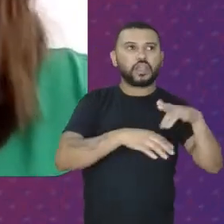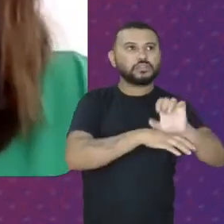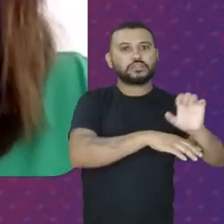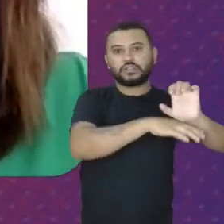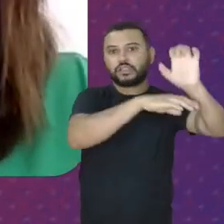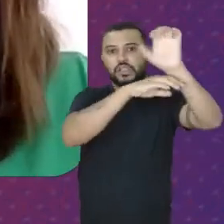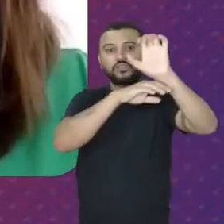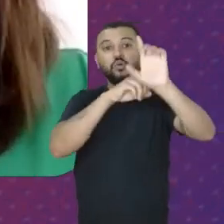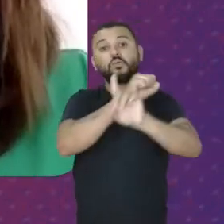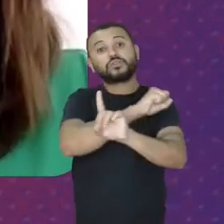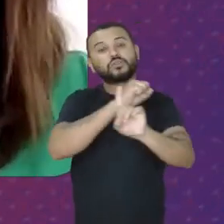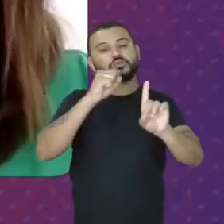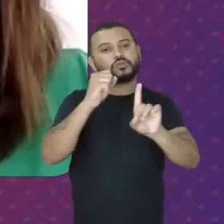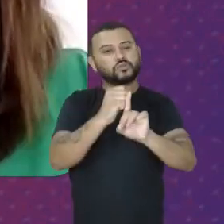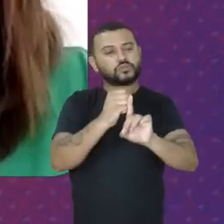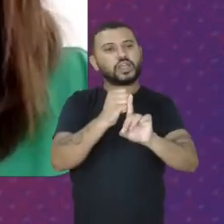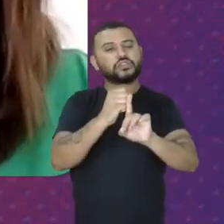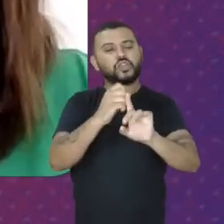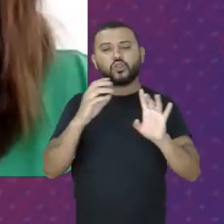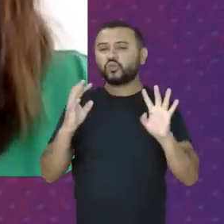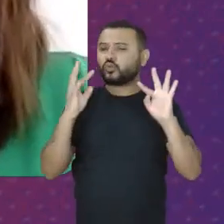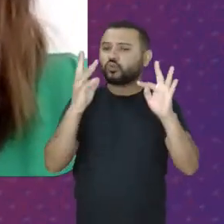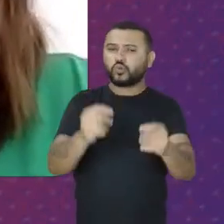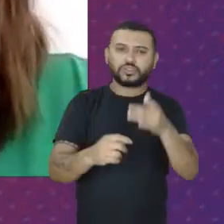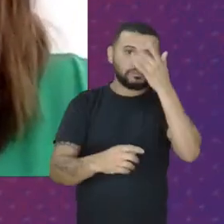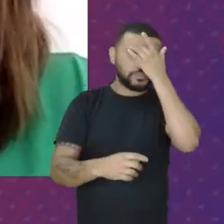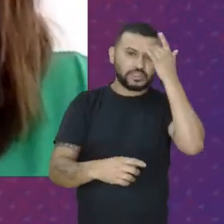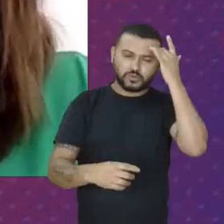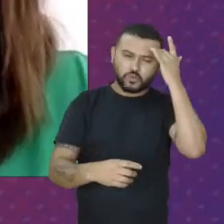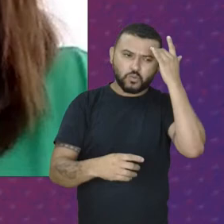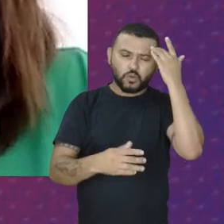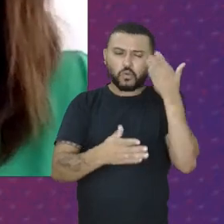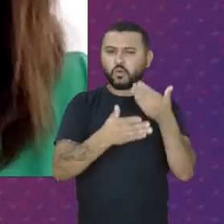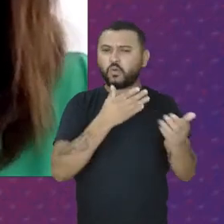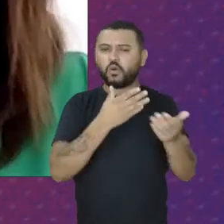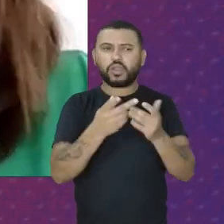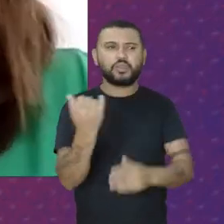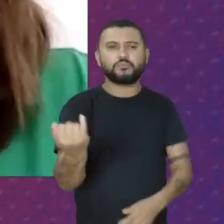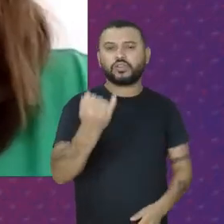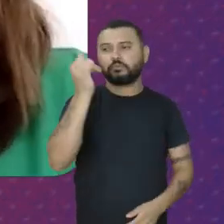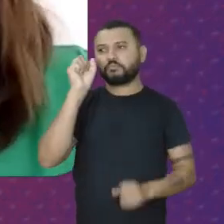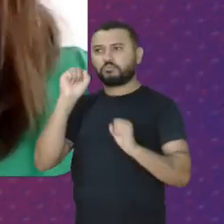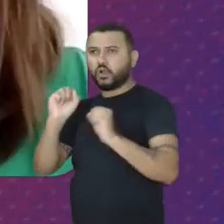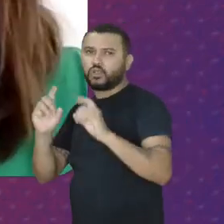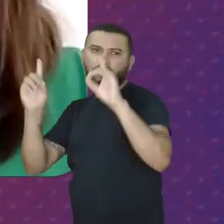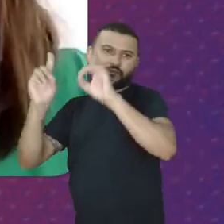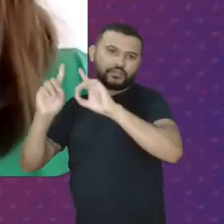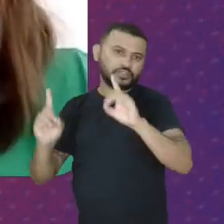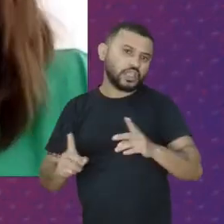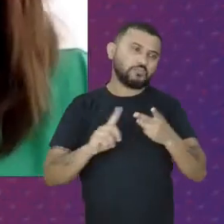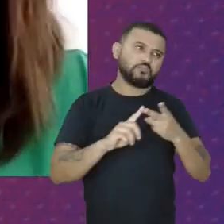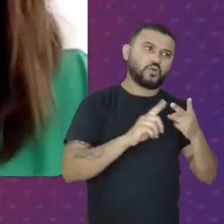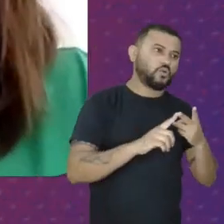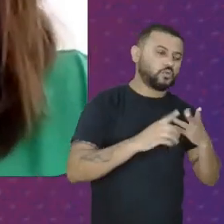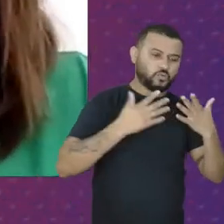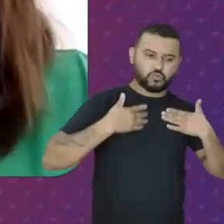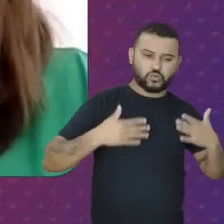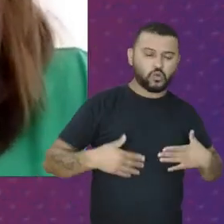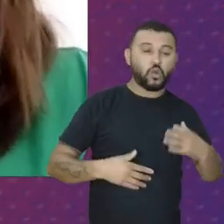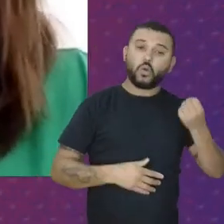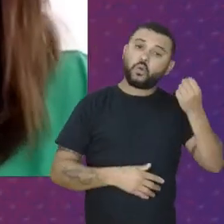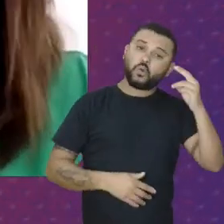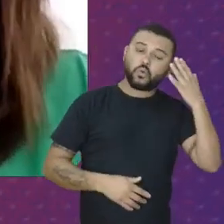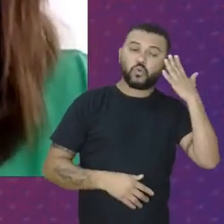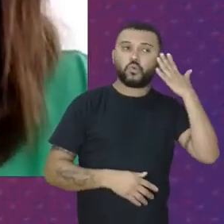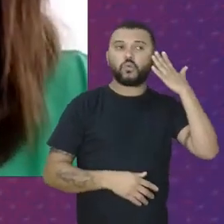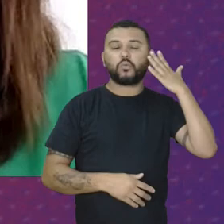uma sociedade em que todos, independente da sua condição física ou qualquer outra, ou cor da pele,